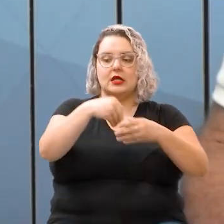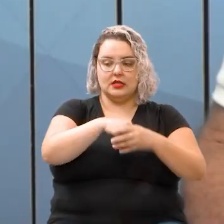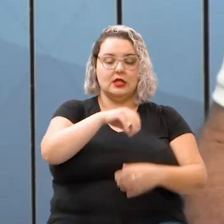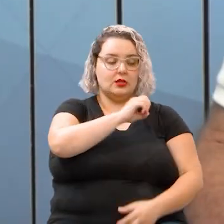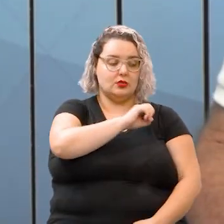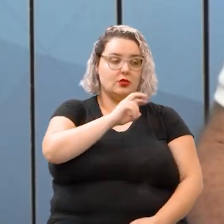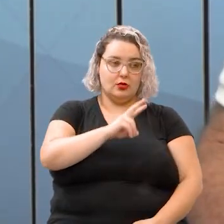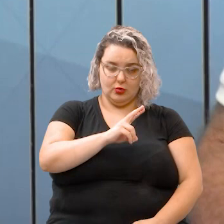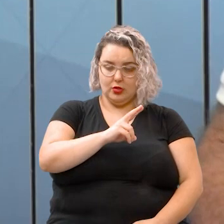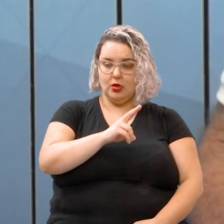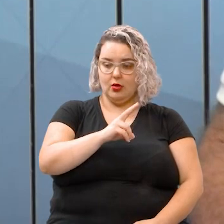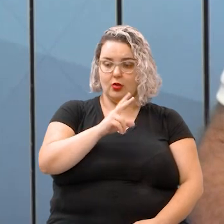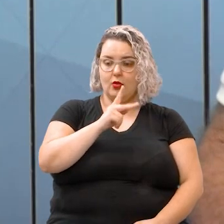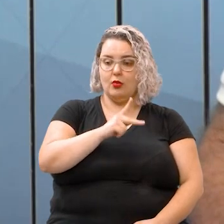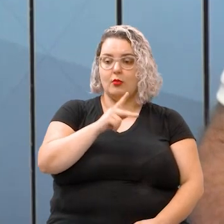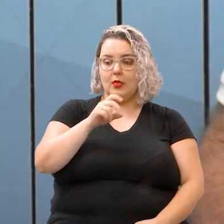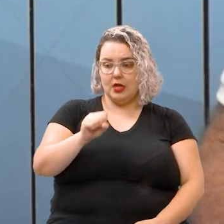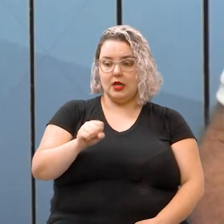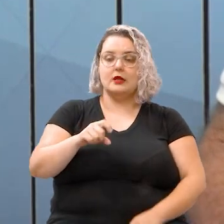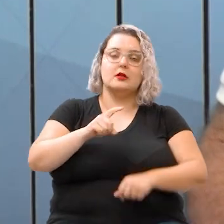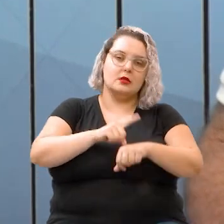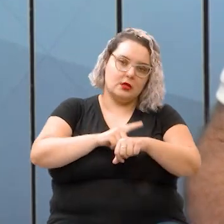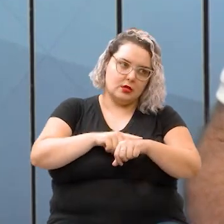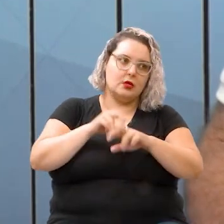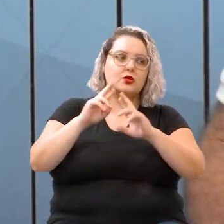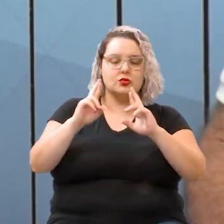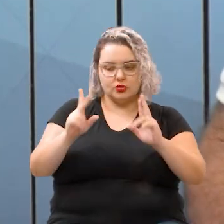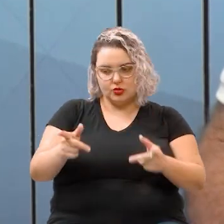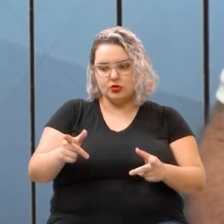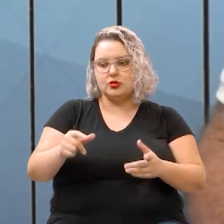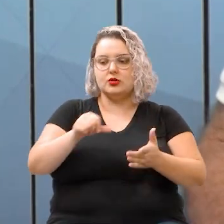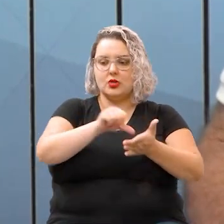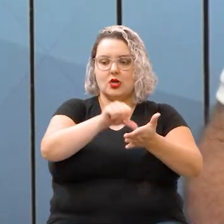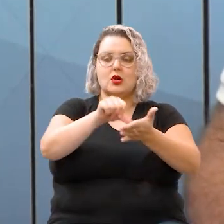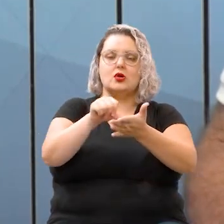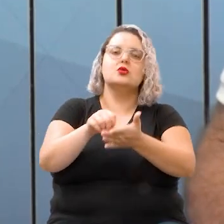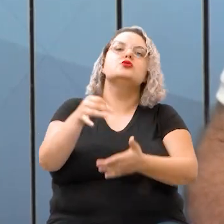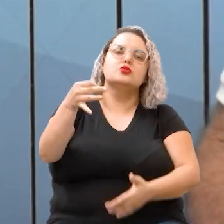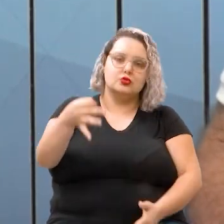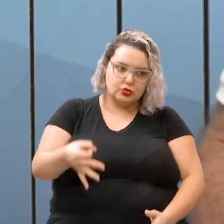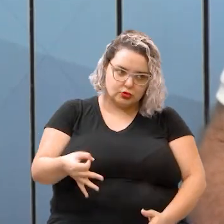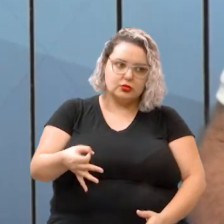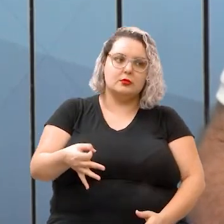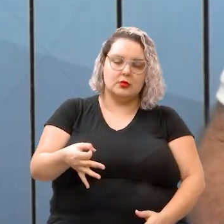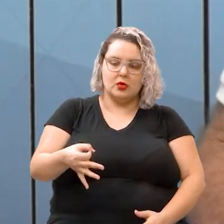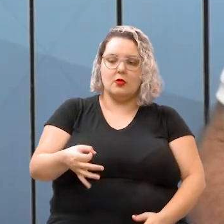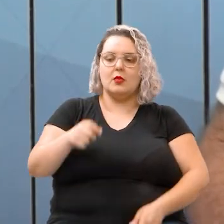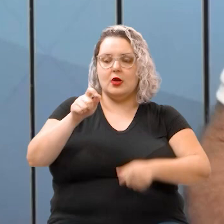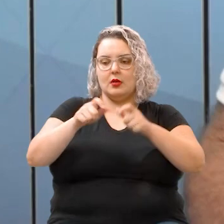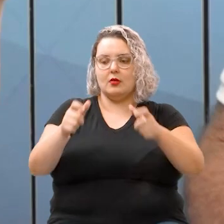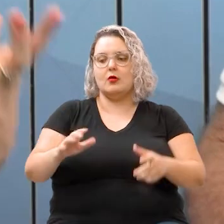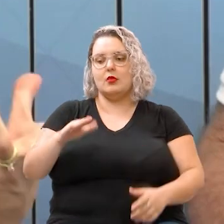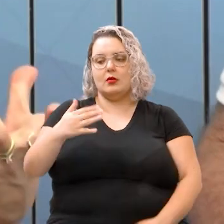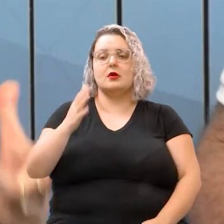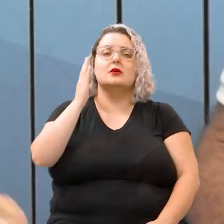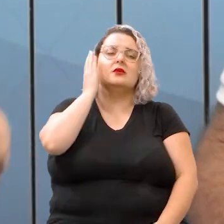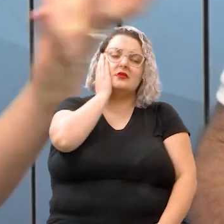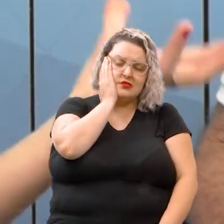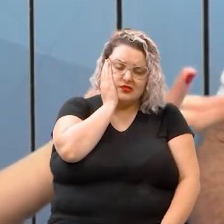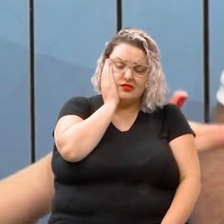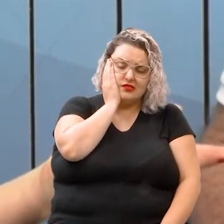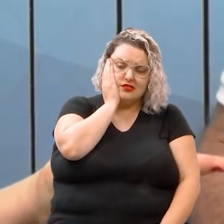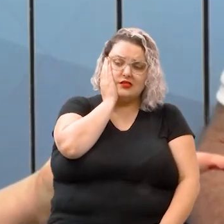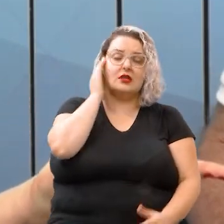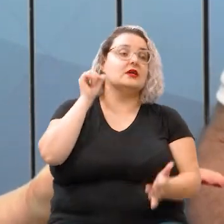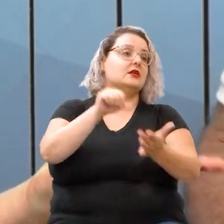do Ouro Verde. Tá. Ele tem um horário de funcionamento diferenciado das unidades justamente para pegar a pessoa quando ela está com dor e